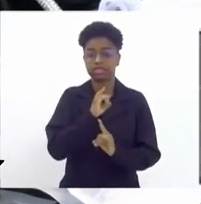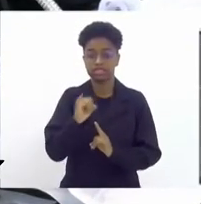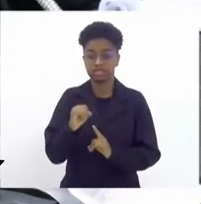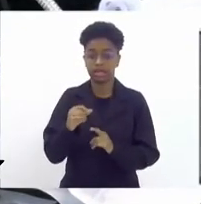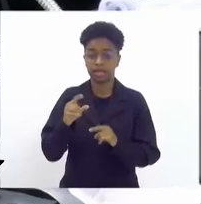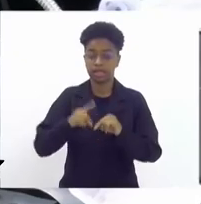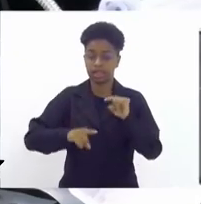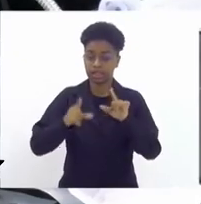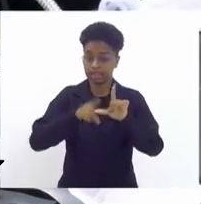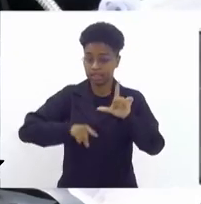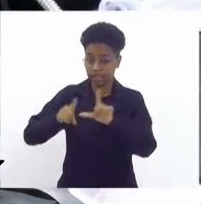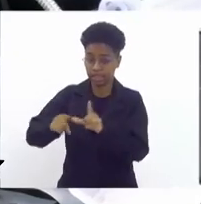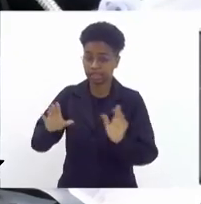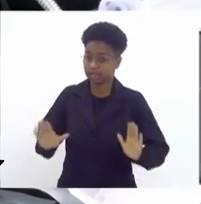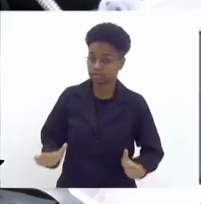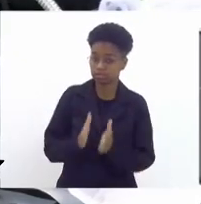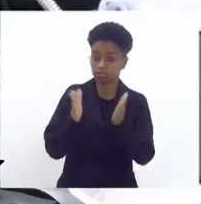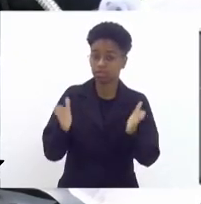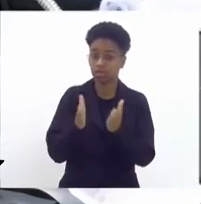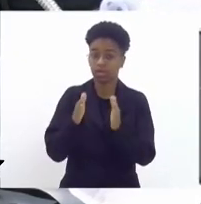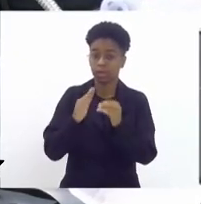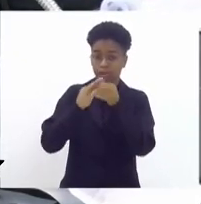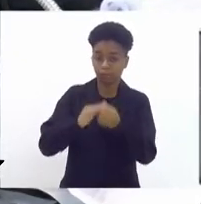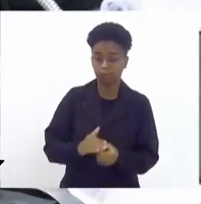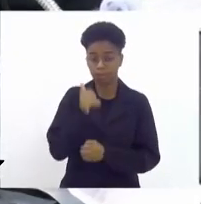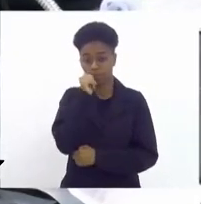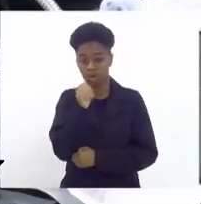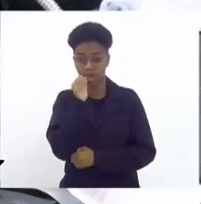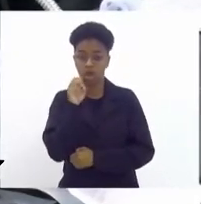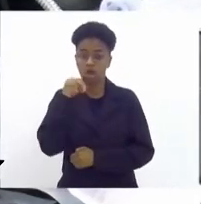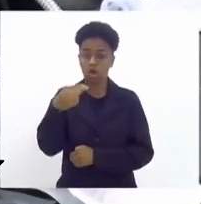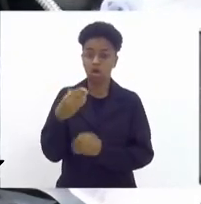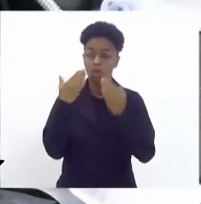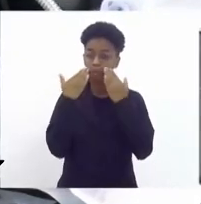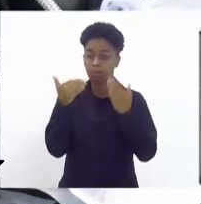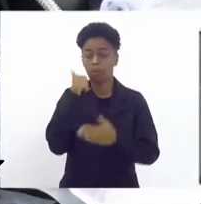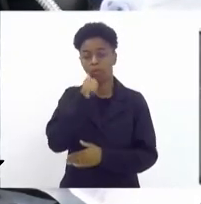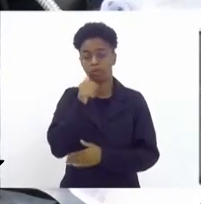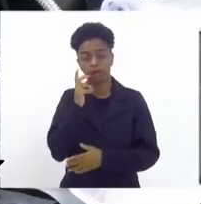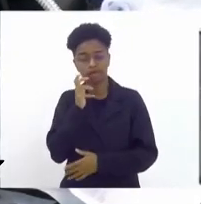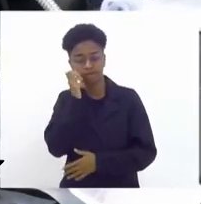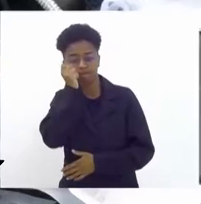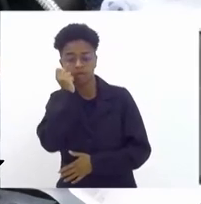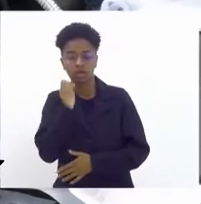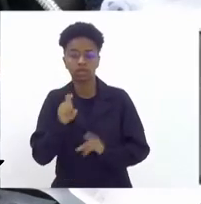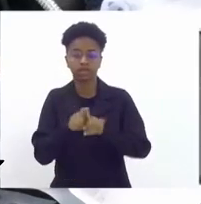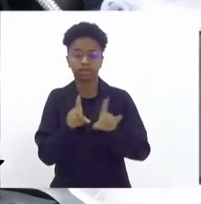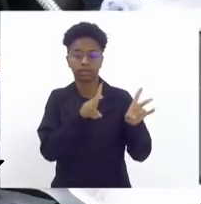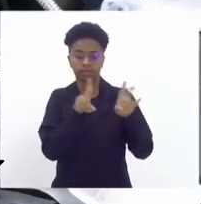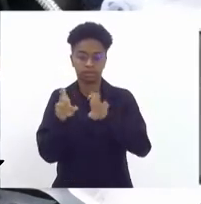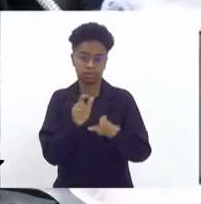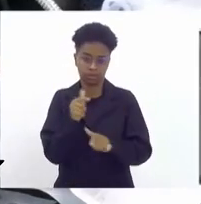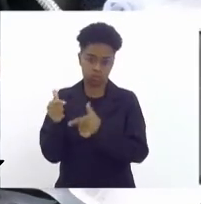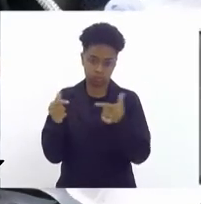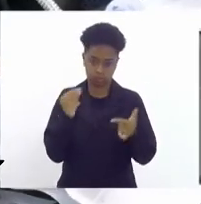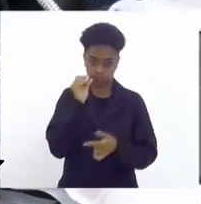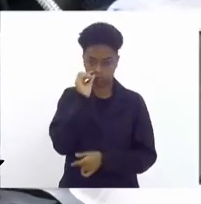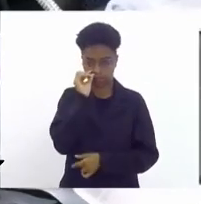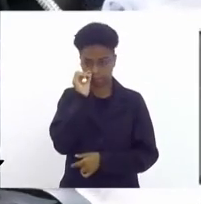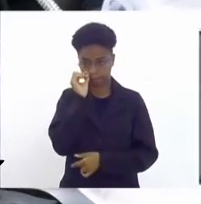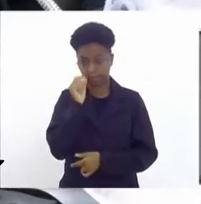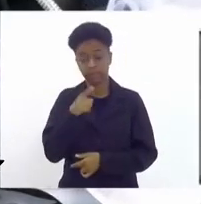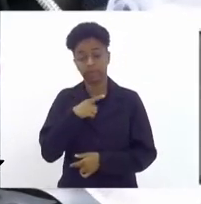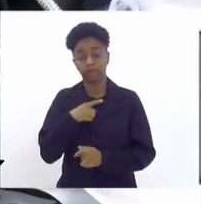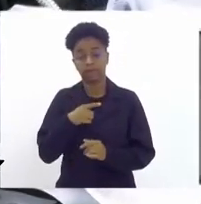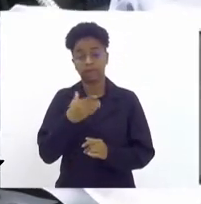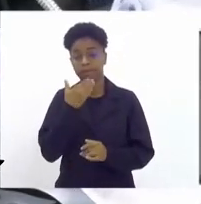e ou promovam a desvalorização ou exposição de mulheres à situação de constrangimento e dá outras providências. Havia um pedido